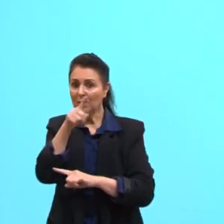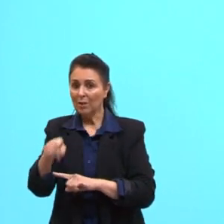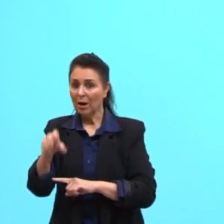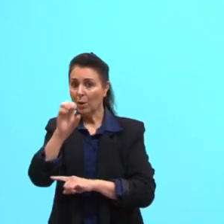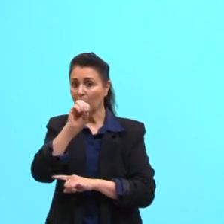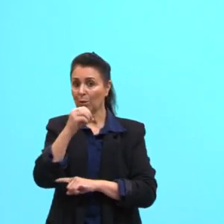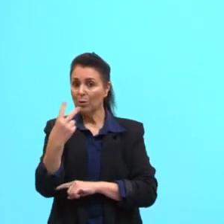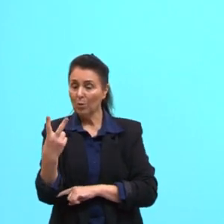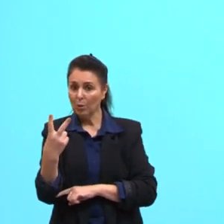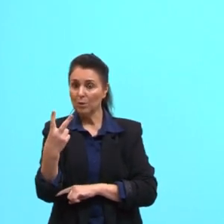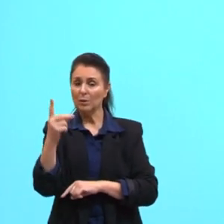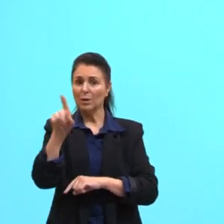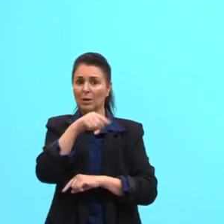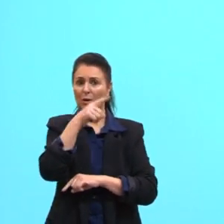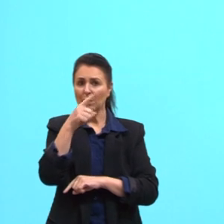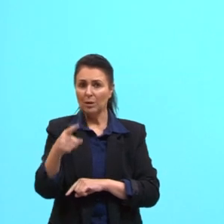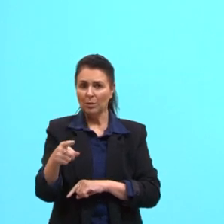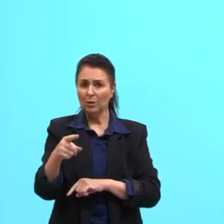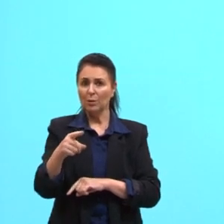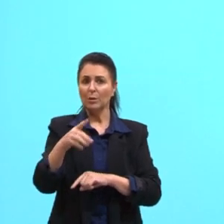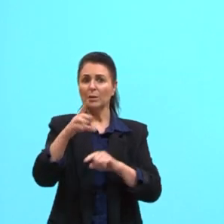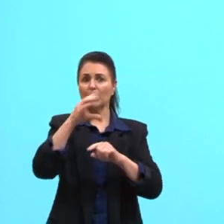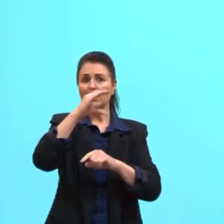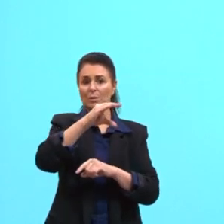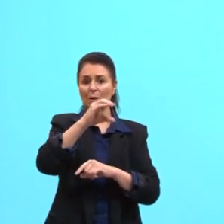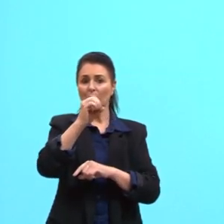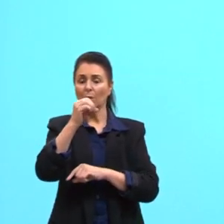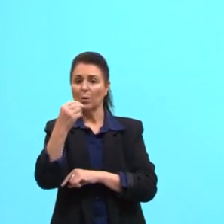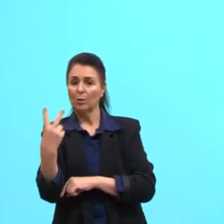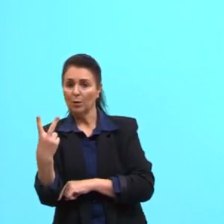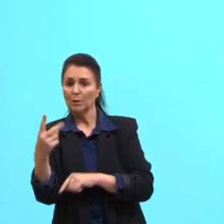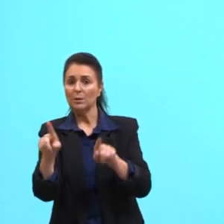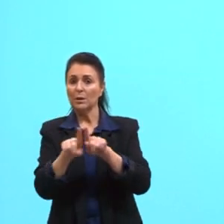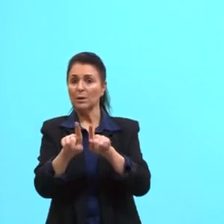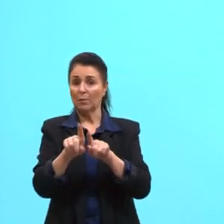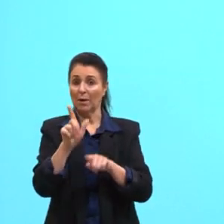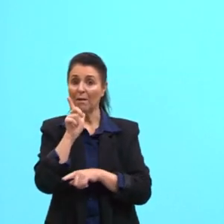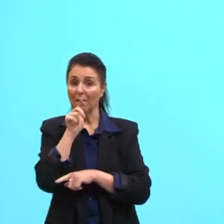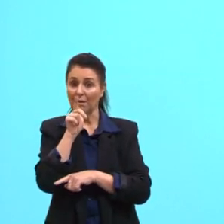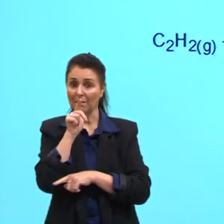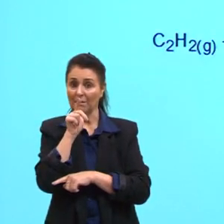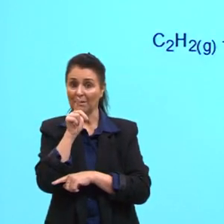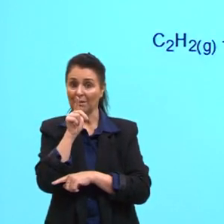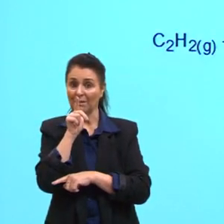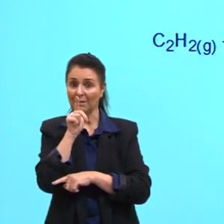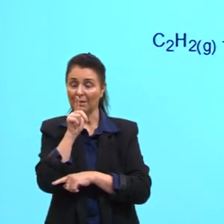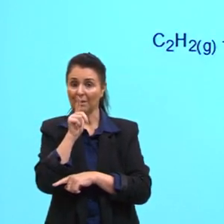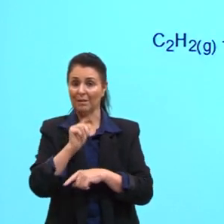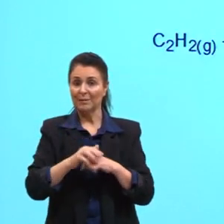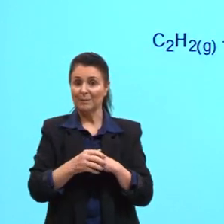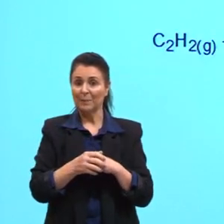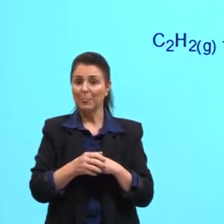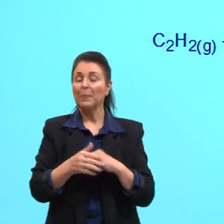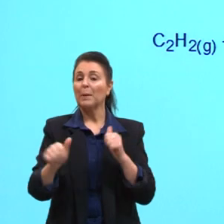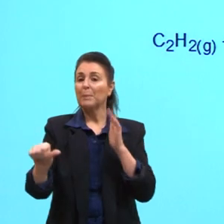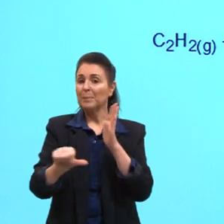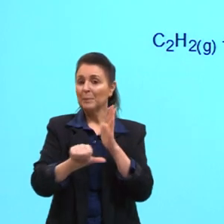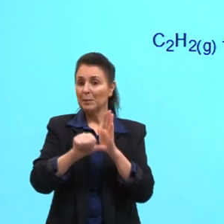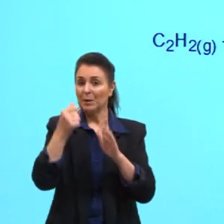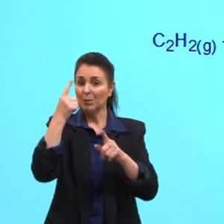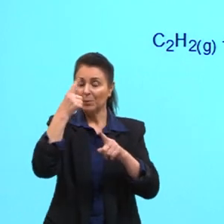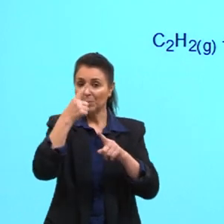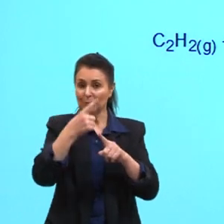o oxigênio eu precisando lá o dióxido de carbono e também a água vamos ver se eu consegui bom então primeiro